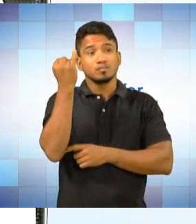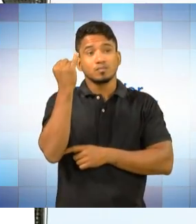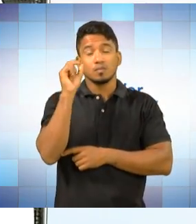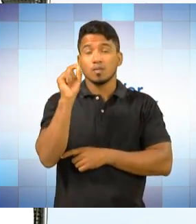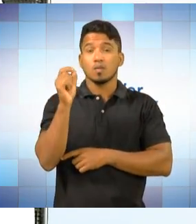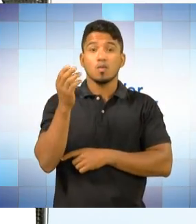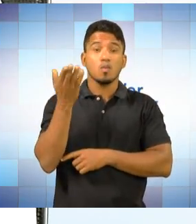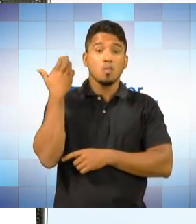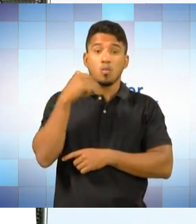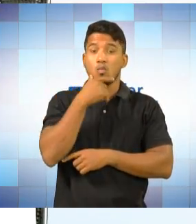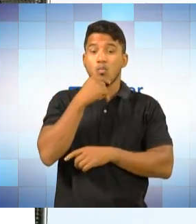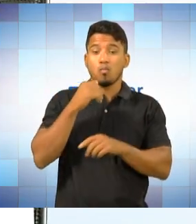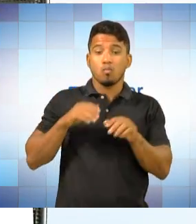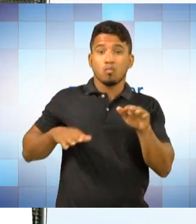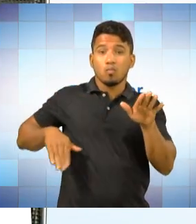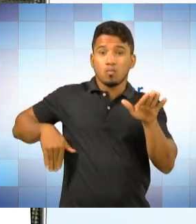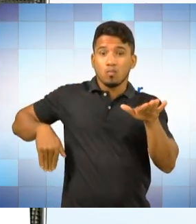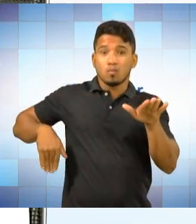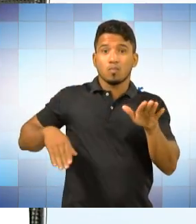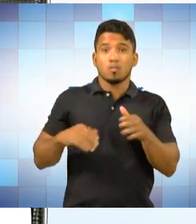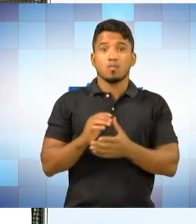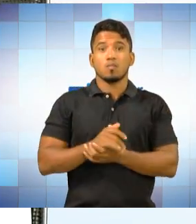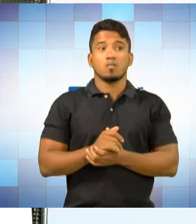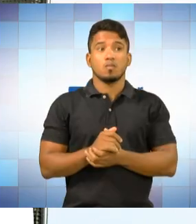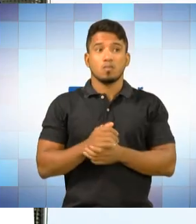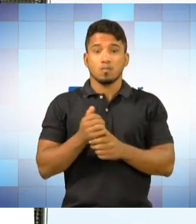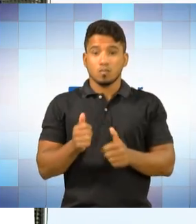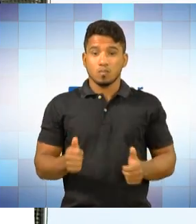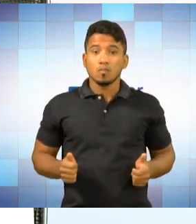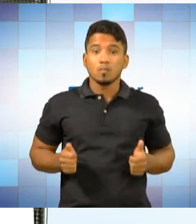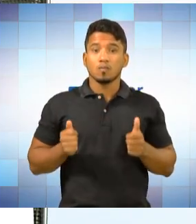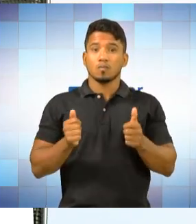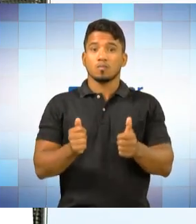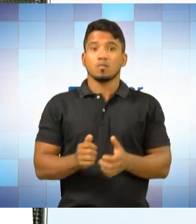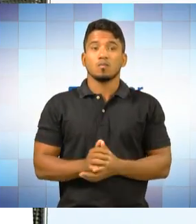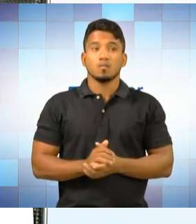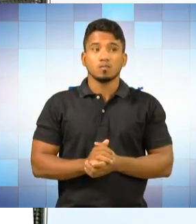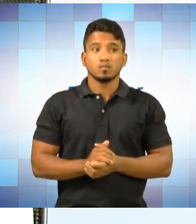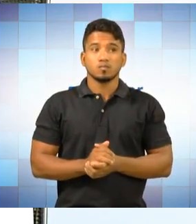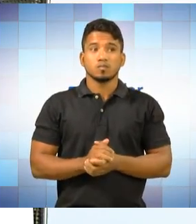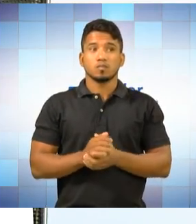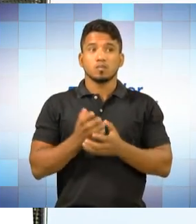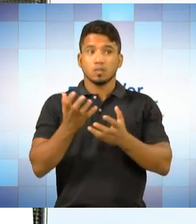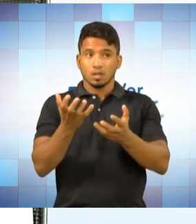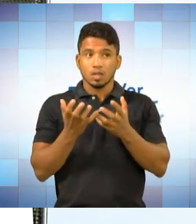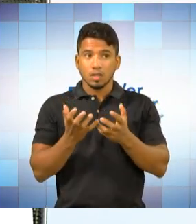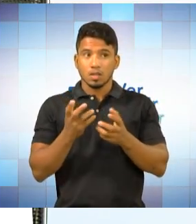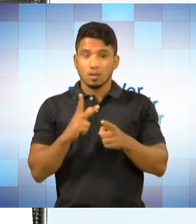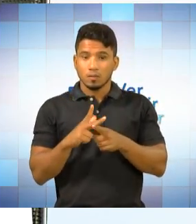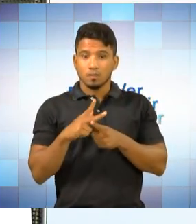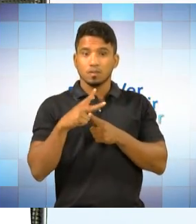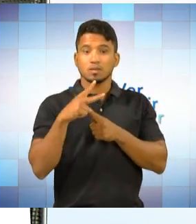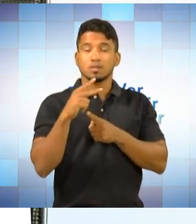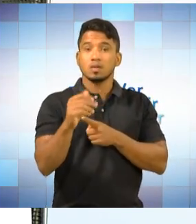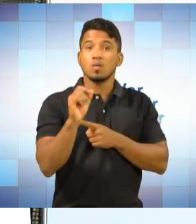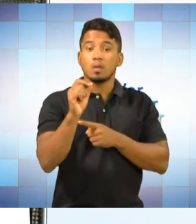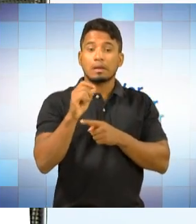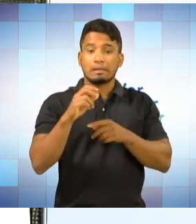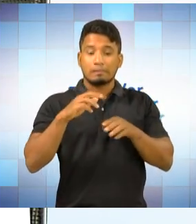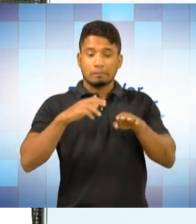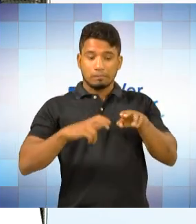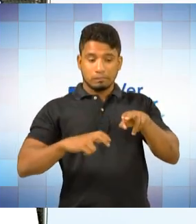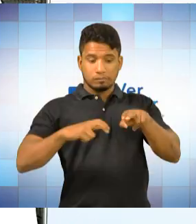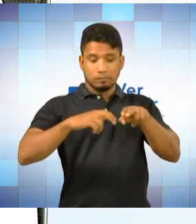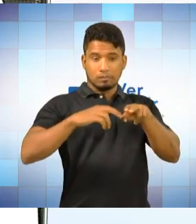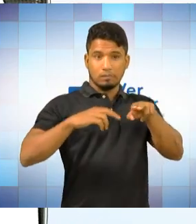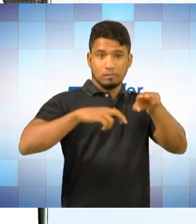foi quando o nadador, de cadeira de roda, tentava ultrapassar uma escada. De